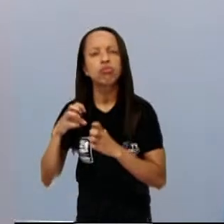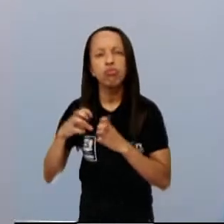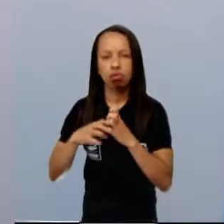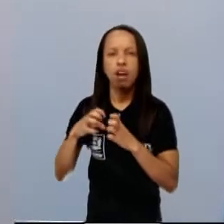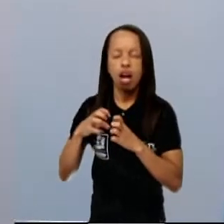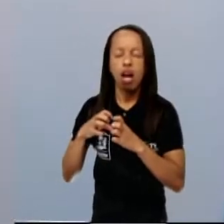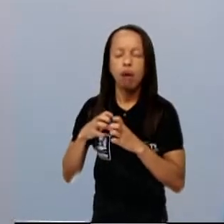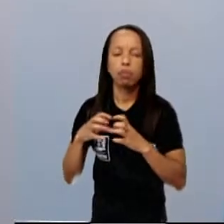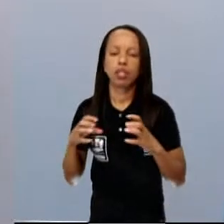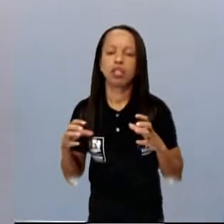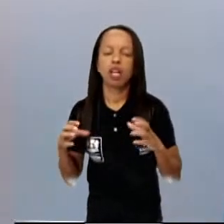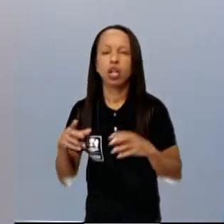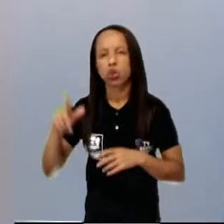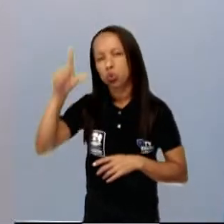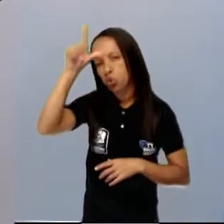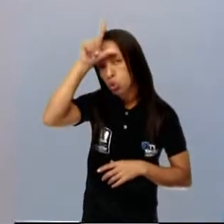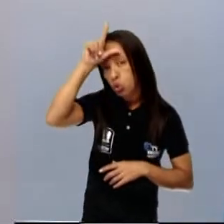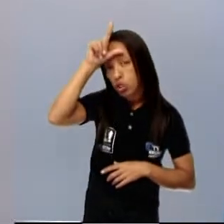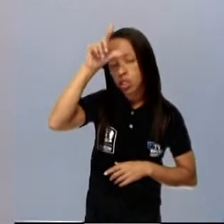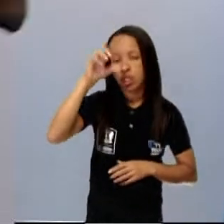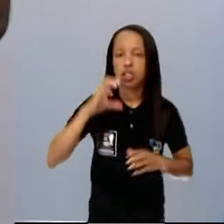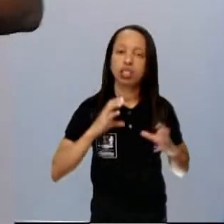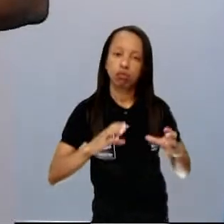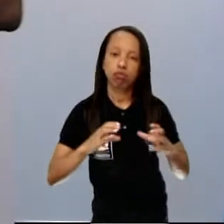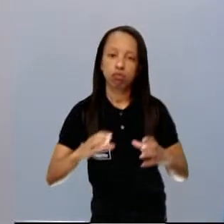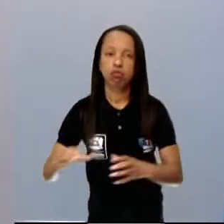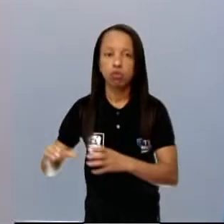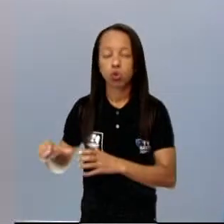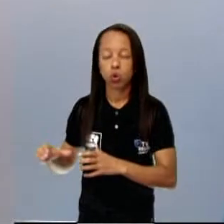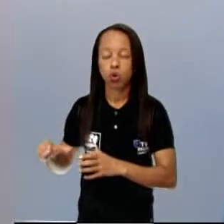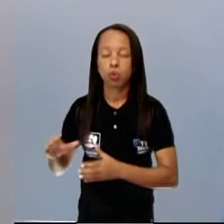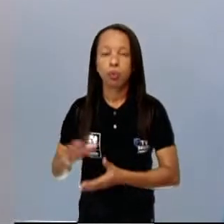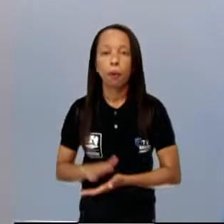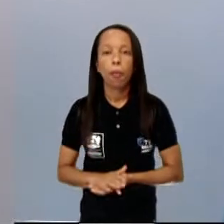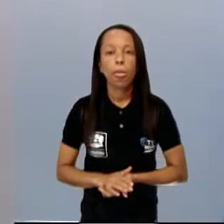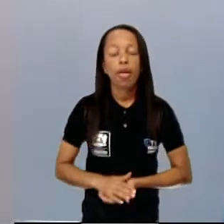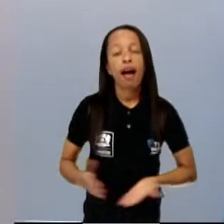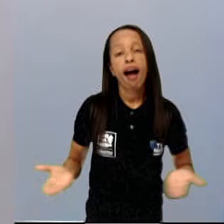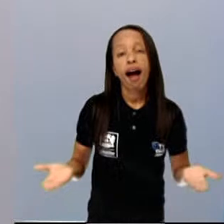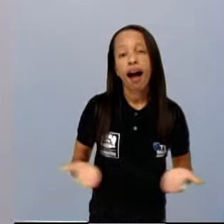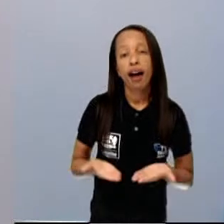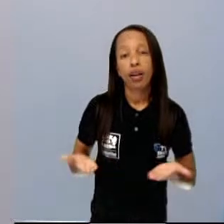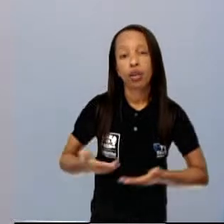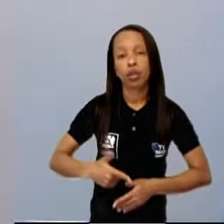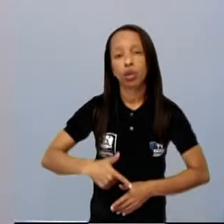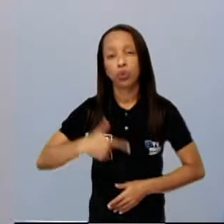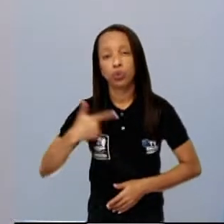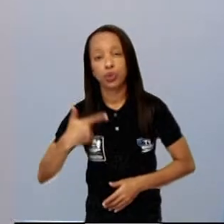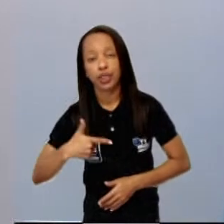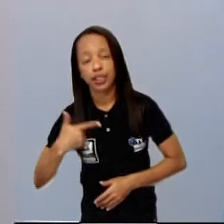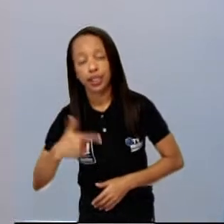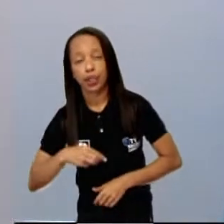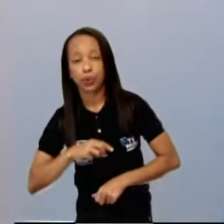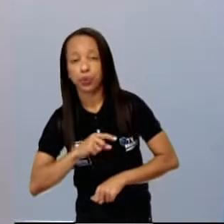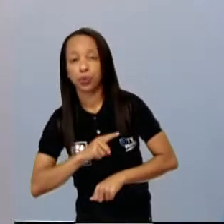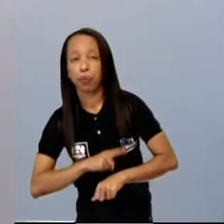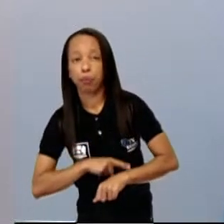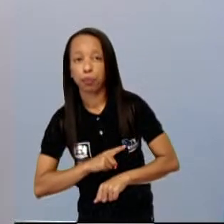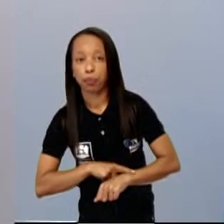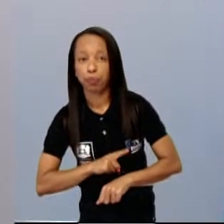certo? Então a gente vai passar para o segundo momento, que é a Convenção Nacional. Minha gente, vê o que está acontecendo na